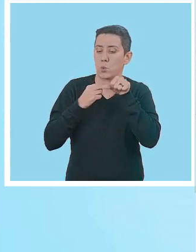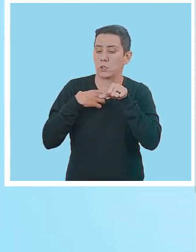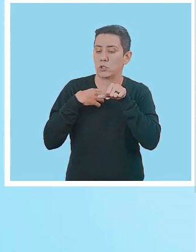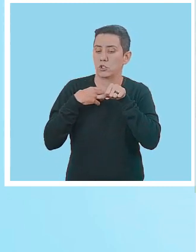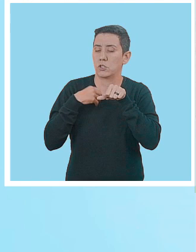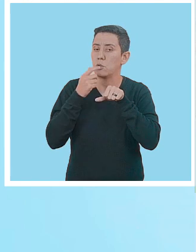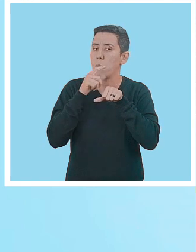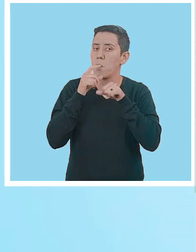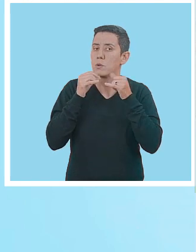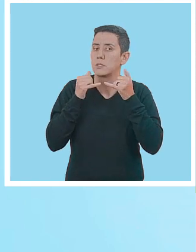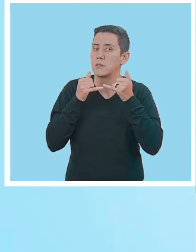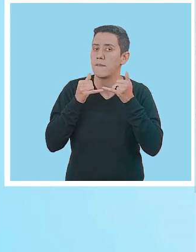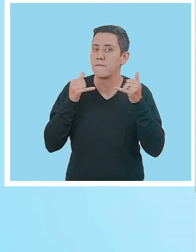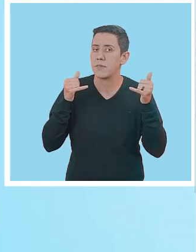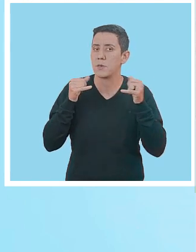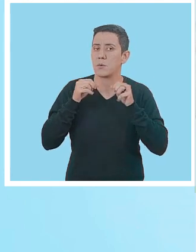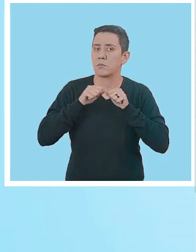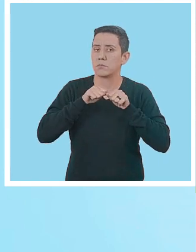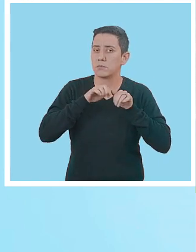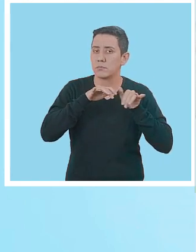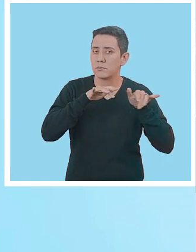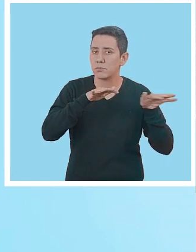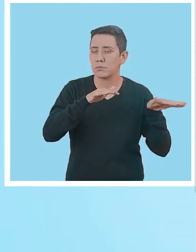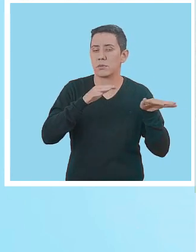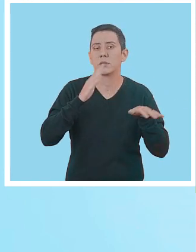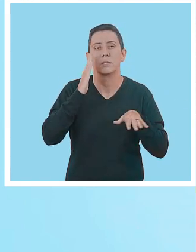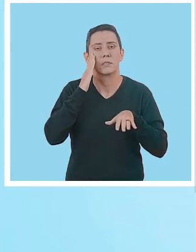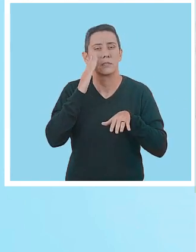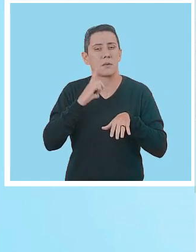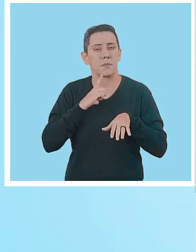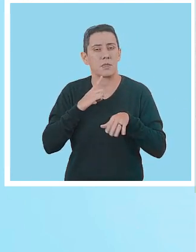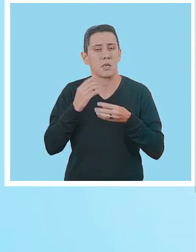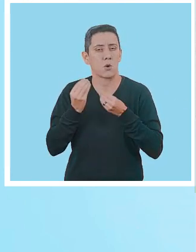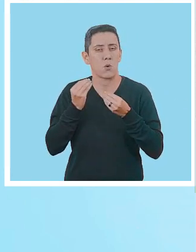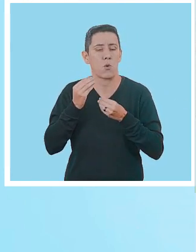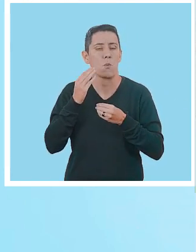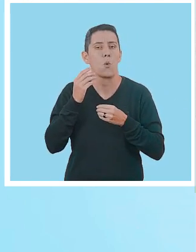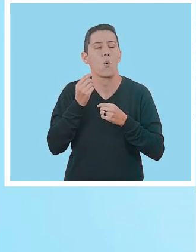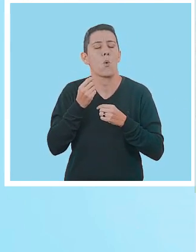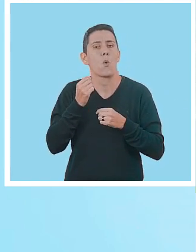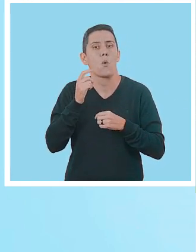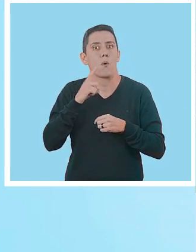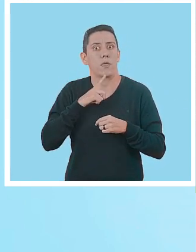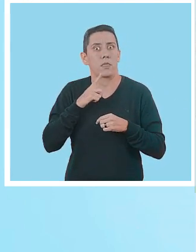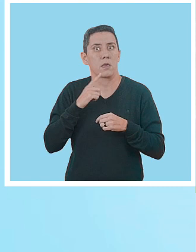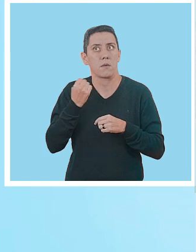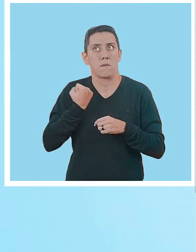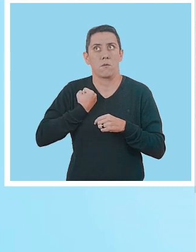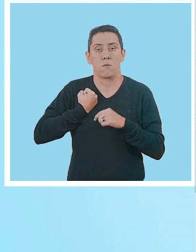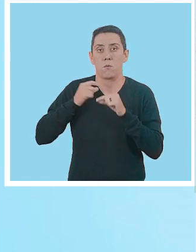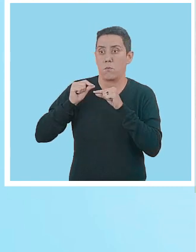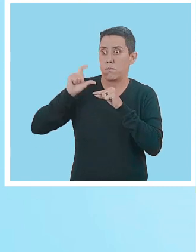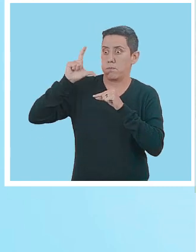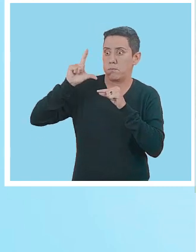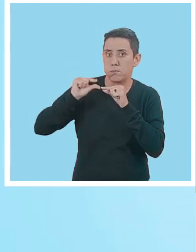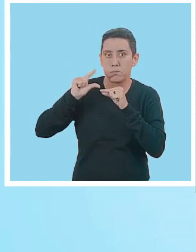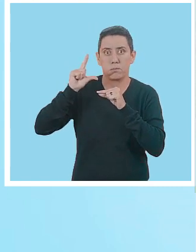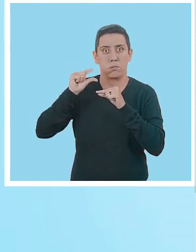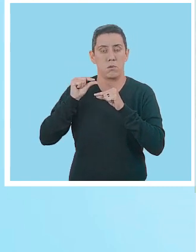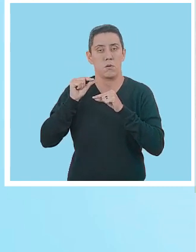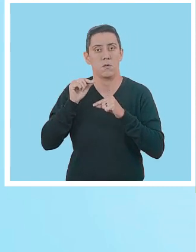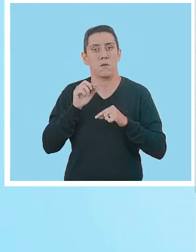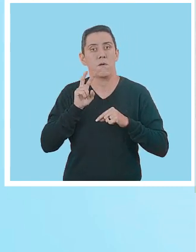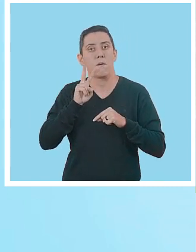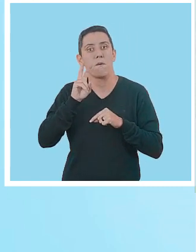conversão de corrente contínua para corrente alternada com parâmetros de tensão frequência enfim eh e muita